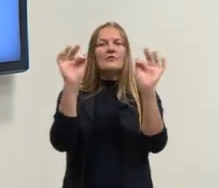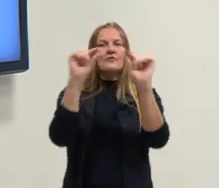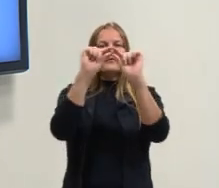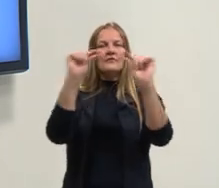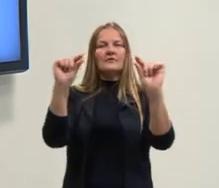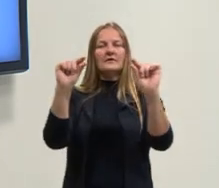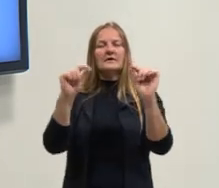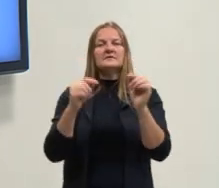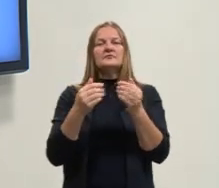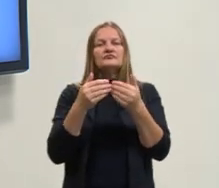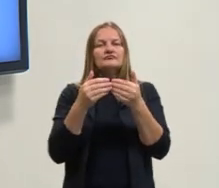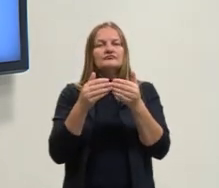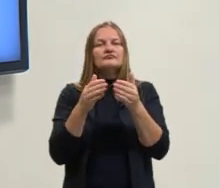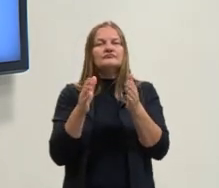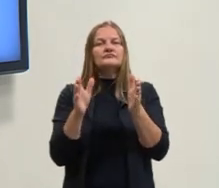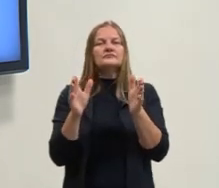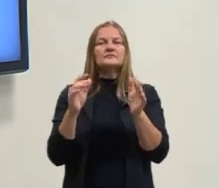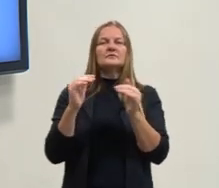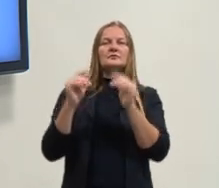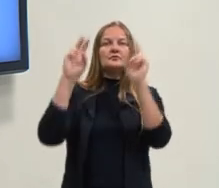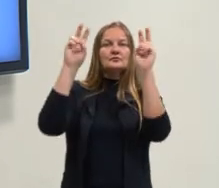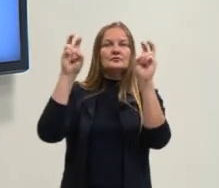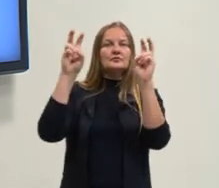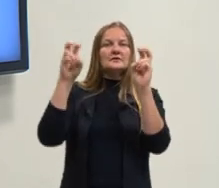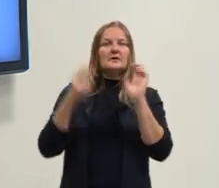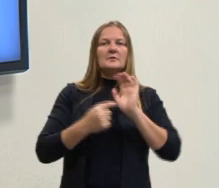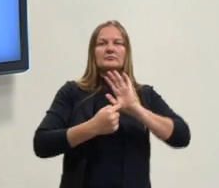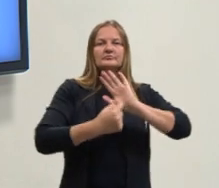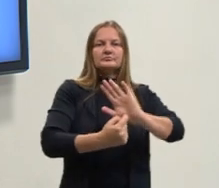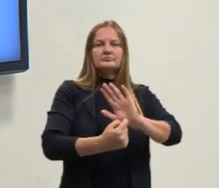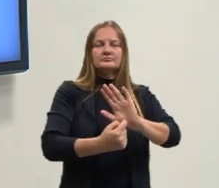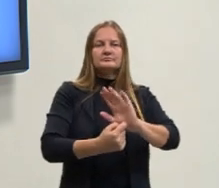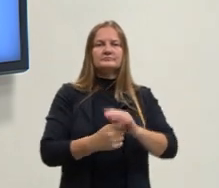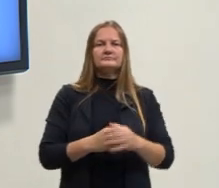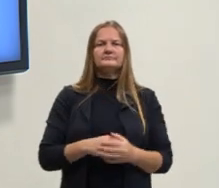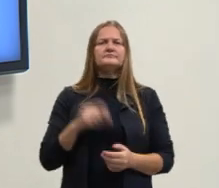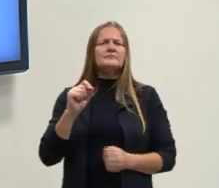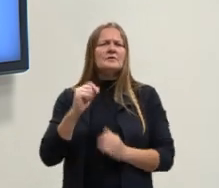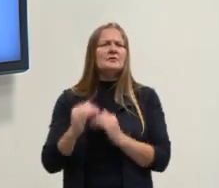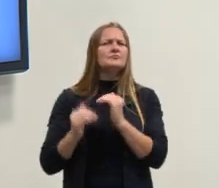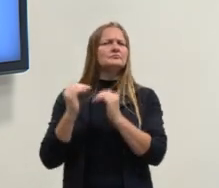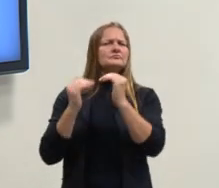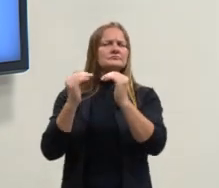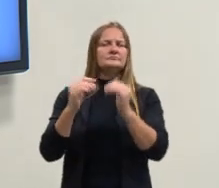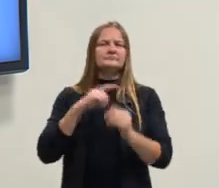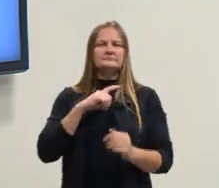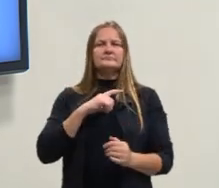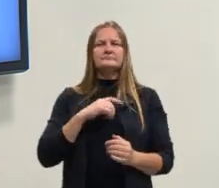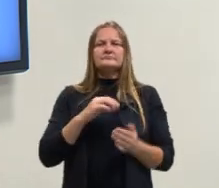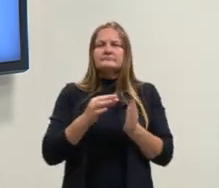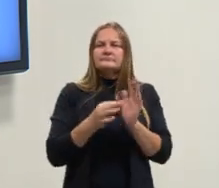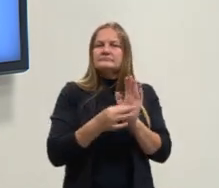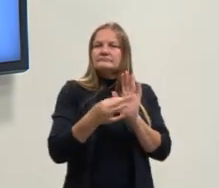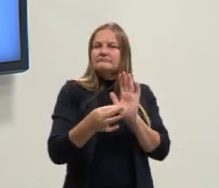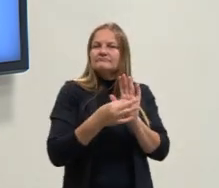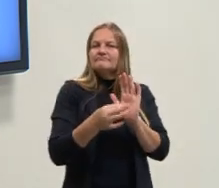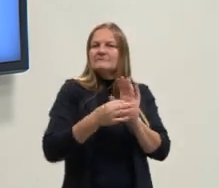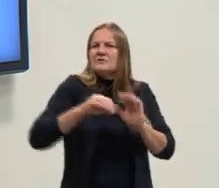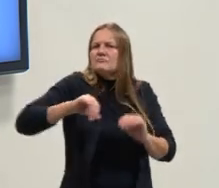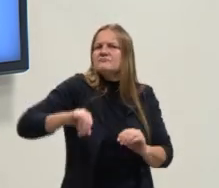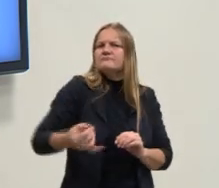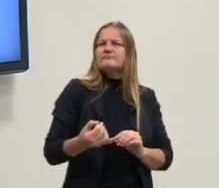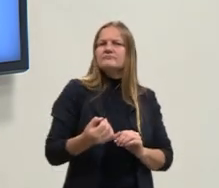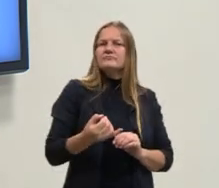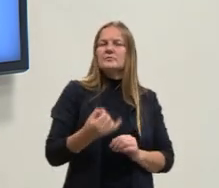tenho as prestação do tema e eu tenho apresentados o que eu vou desenvolver de argumento né argumento 1 e